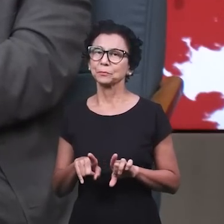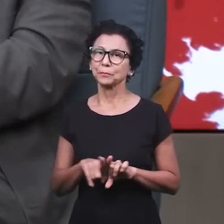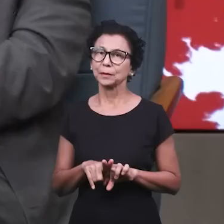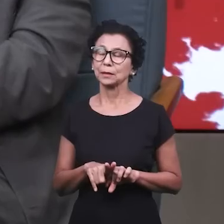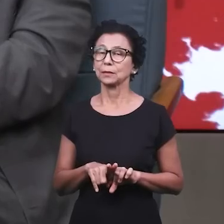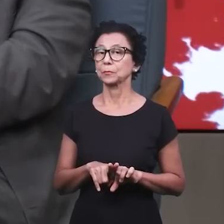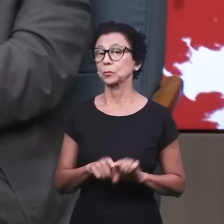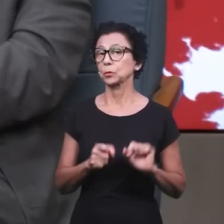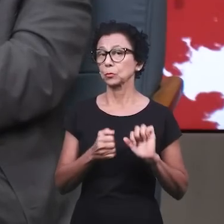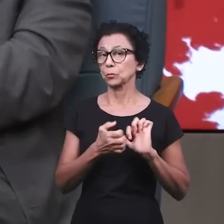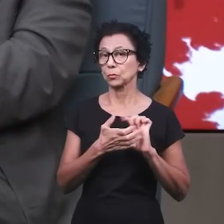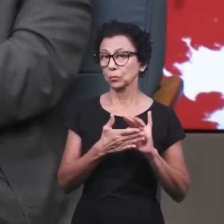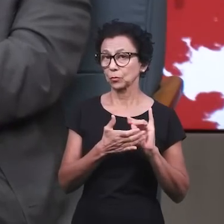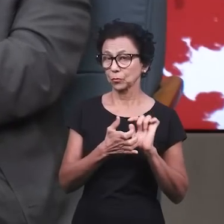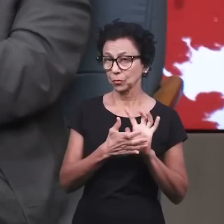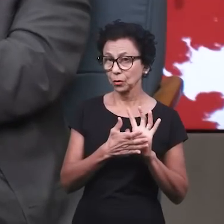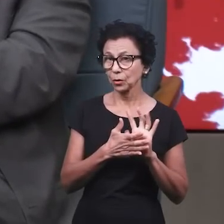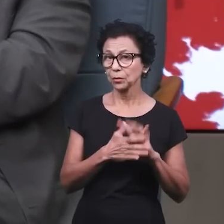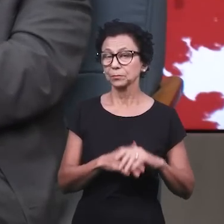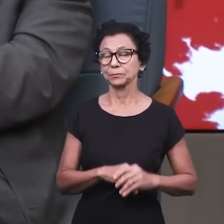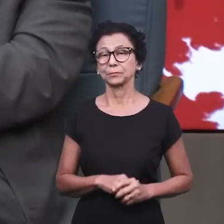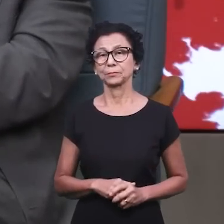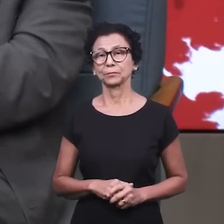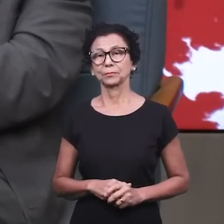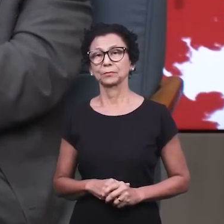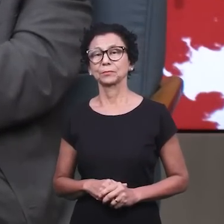o louvor para nós,